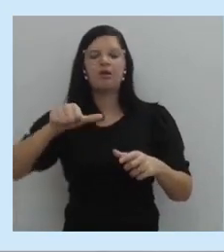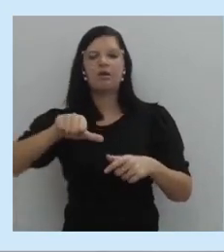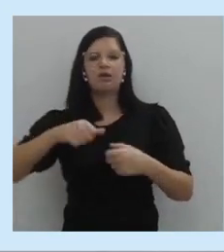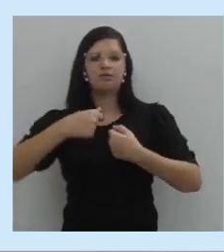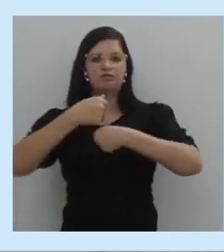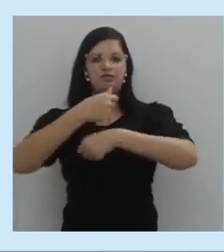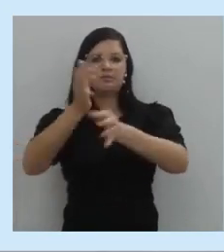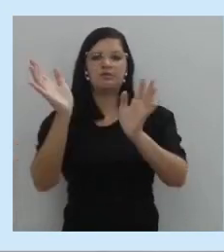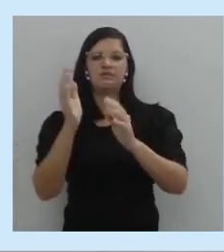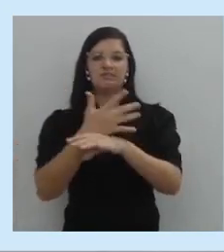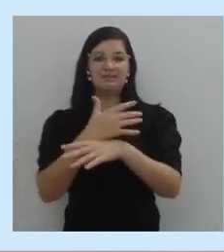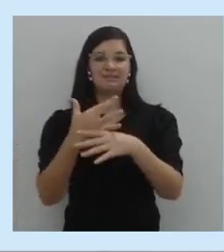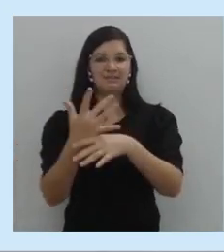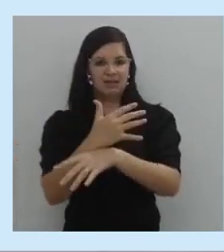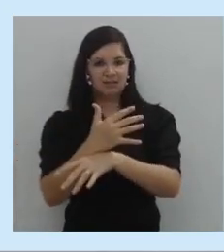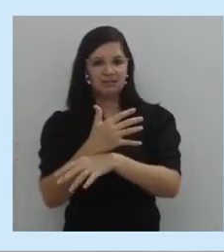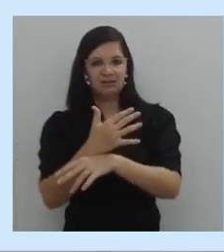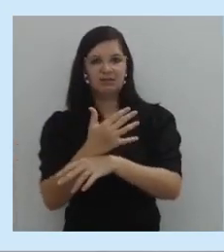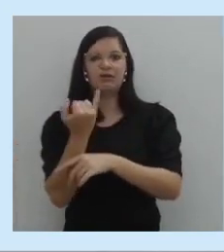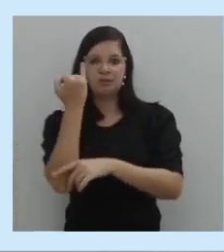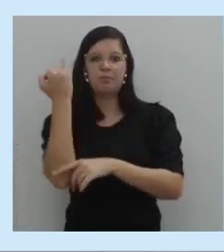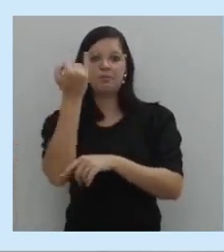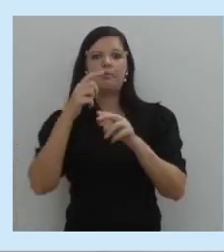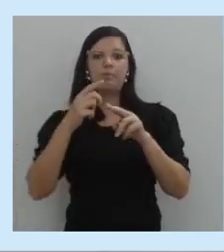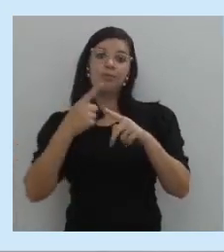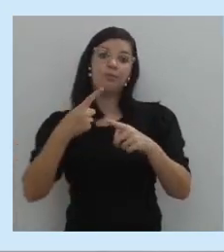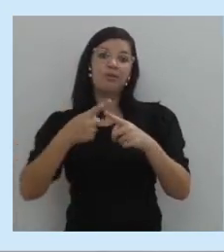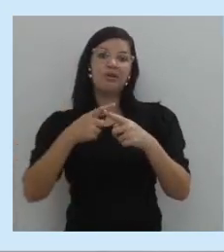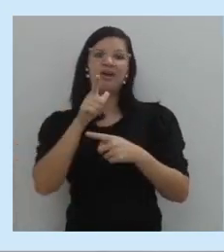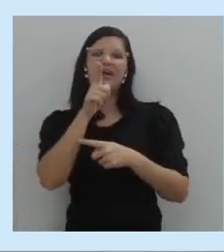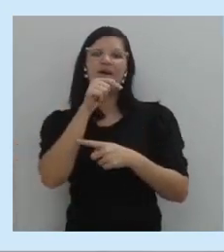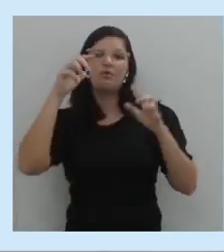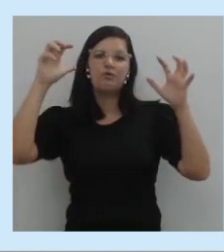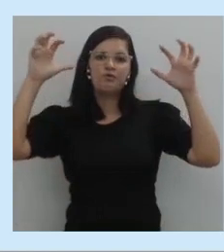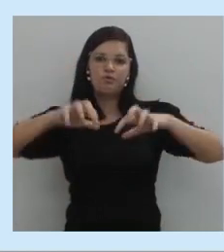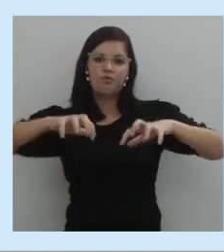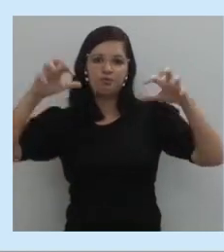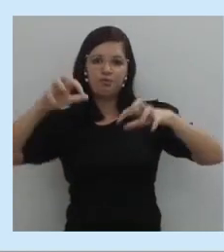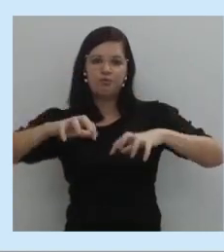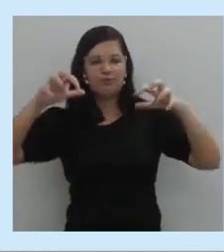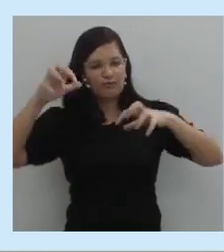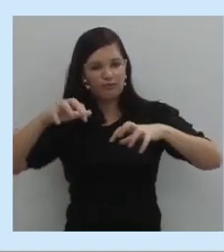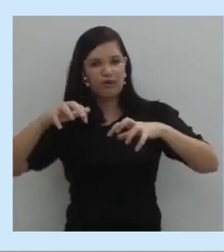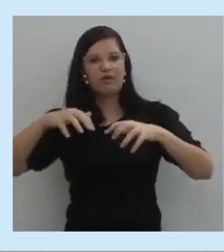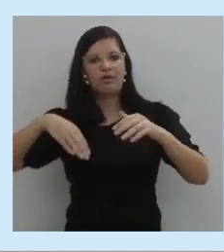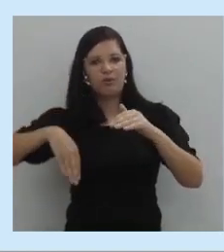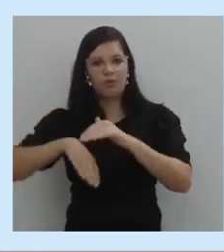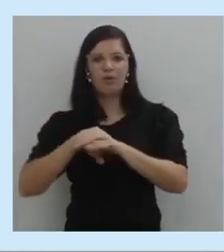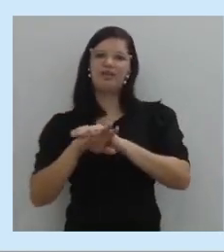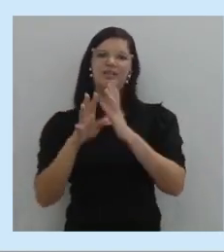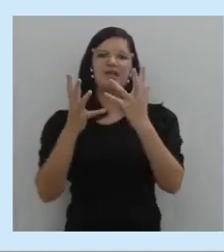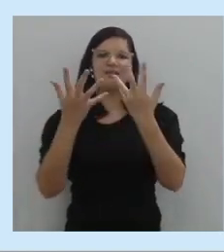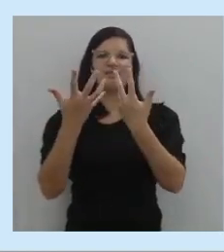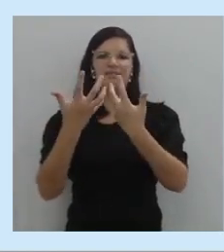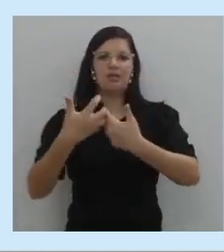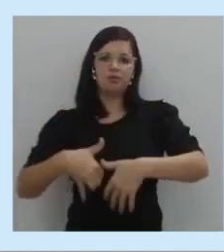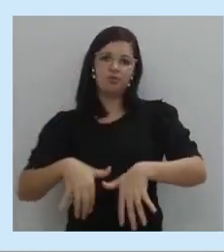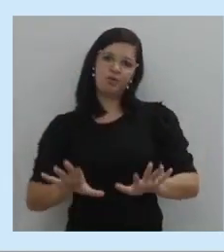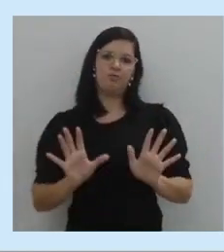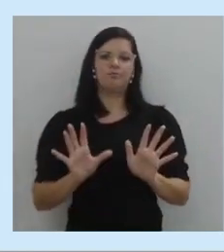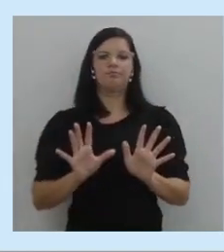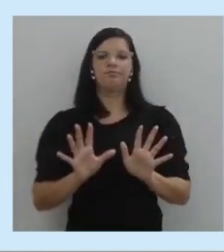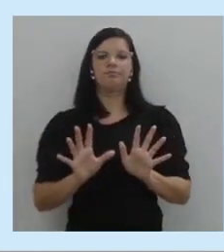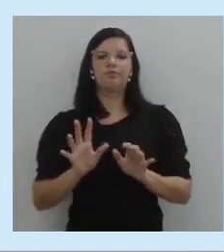são importantes porque são reservatórios naturais de água da chuva. É como se eles fossem